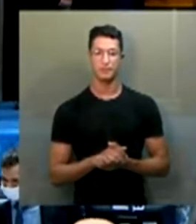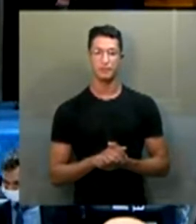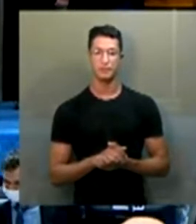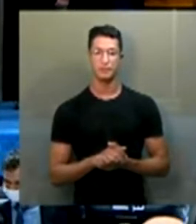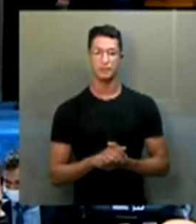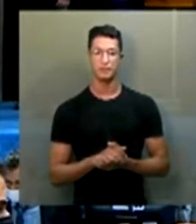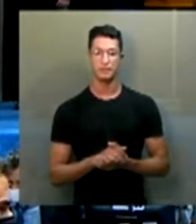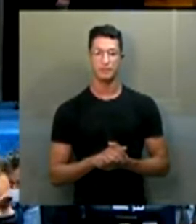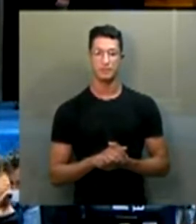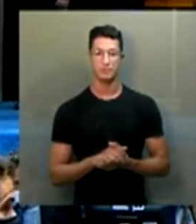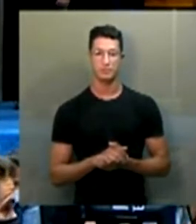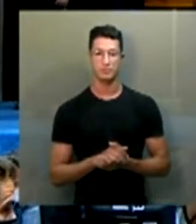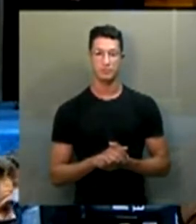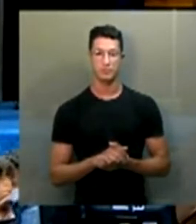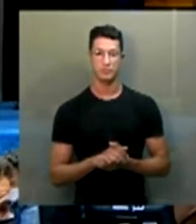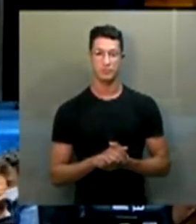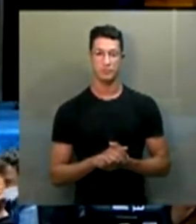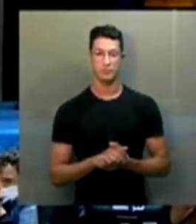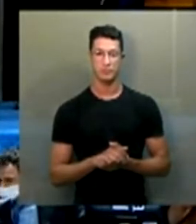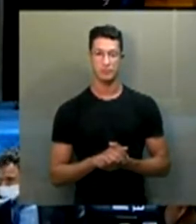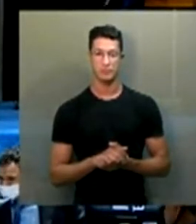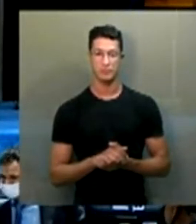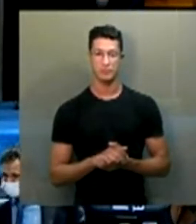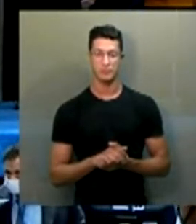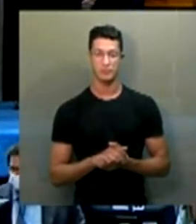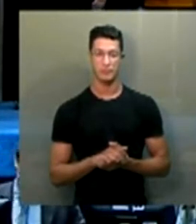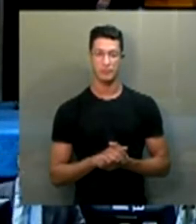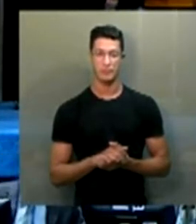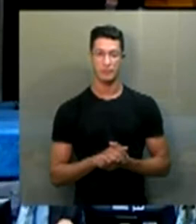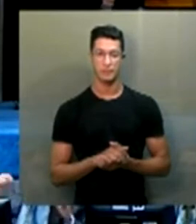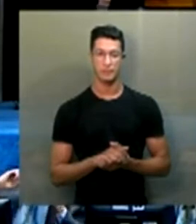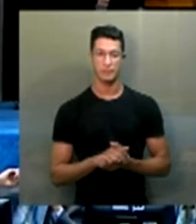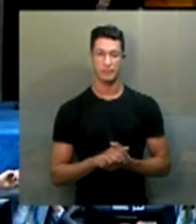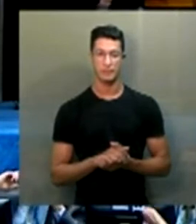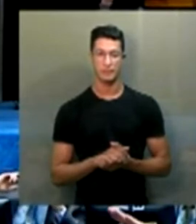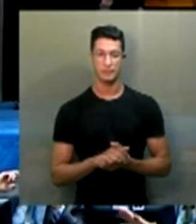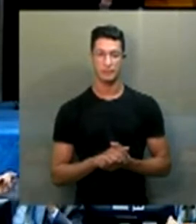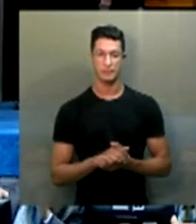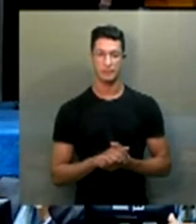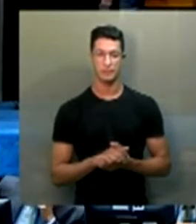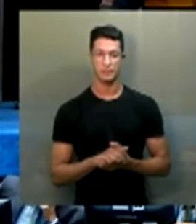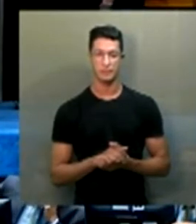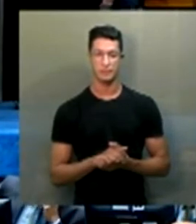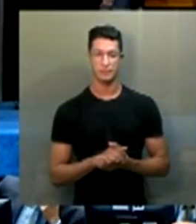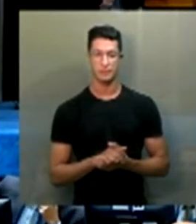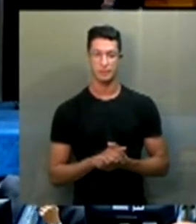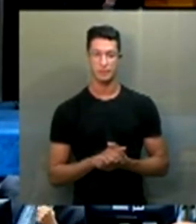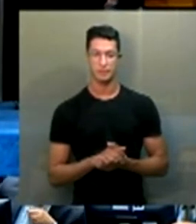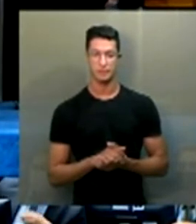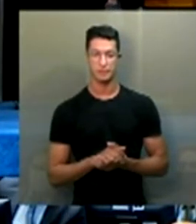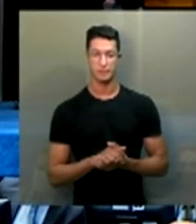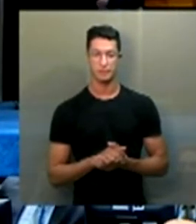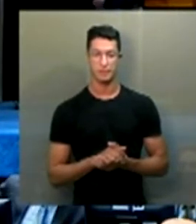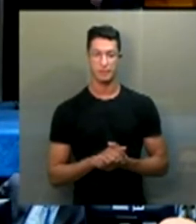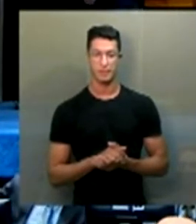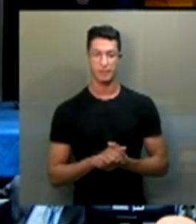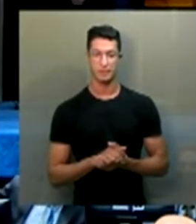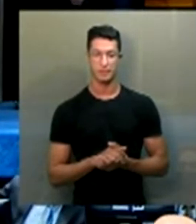Não pode misturar aqui, Bandeira. Arreda essas cédulas para cá, para longe. 41 votos, novo. Depois vai misturar na urna grande toda. Pode deixar